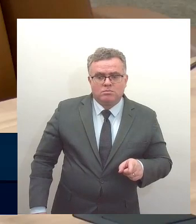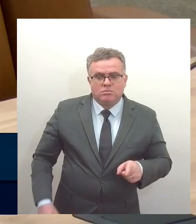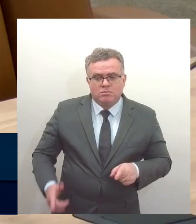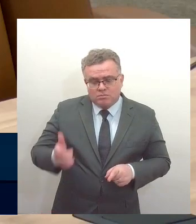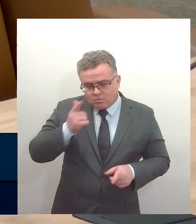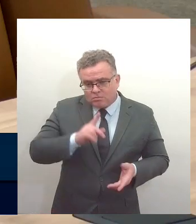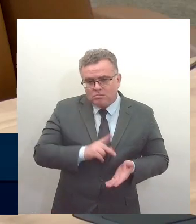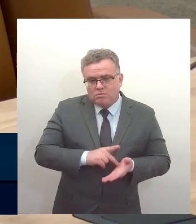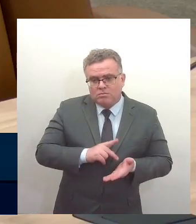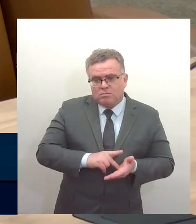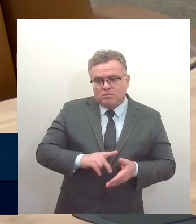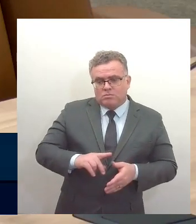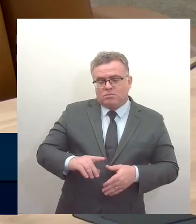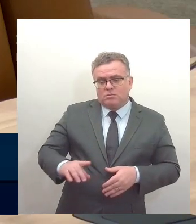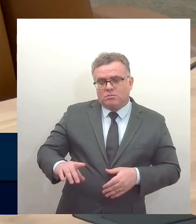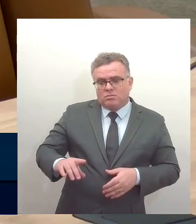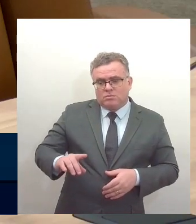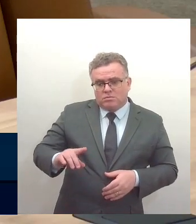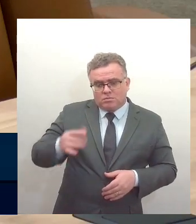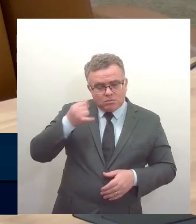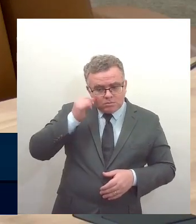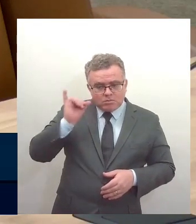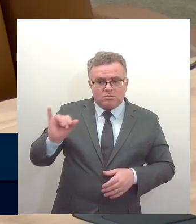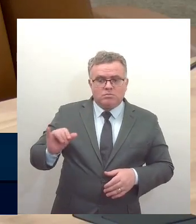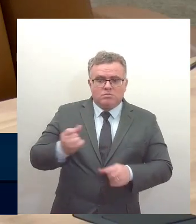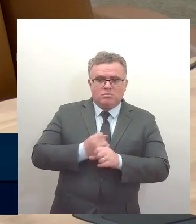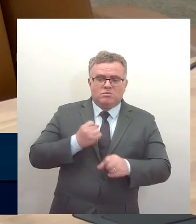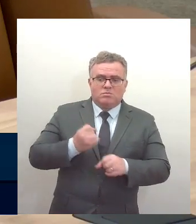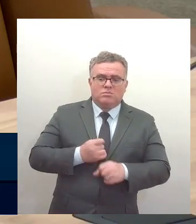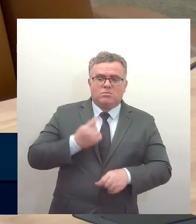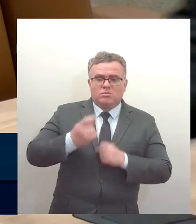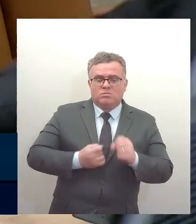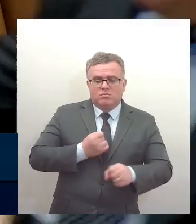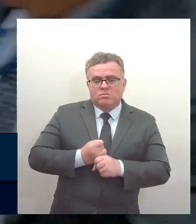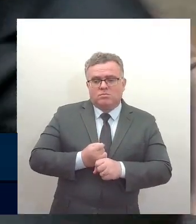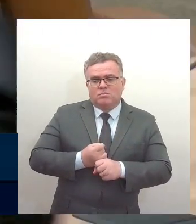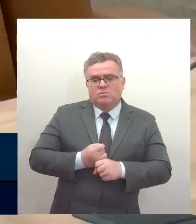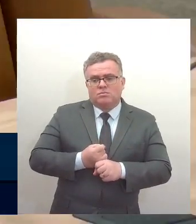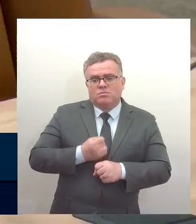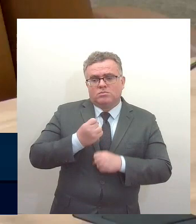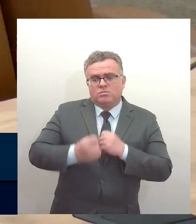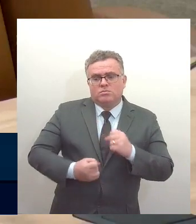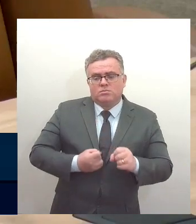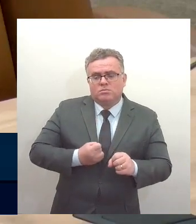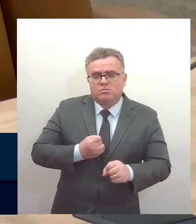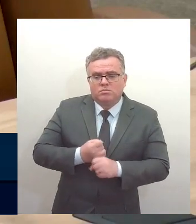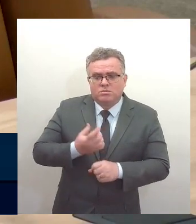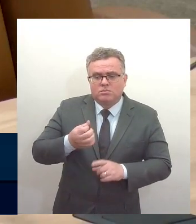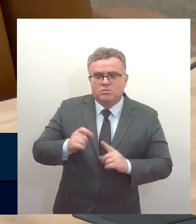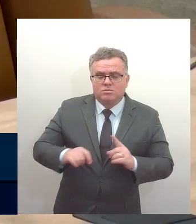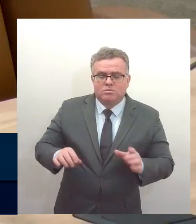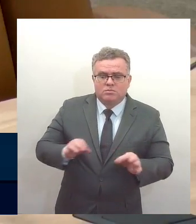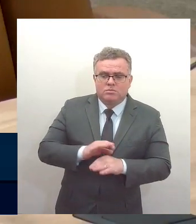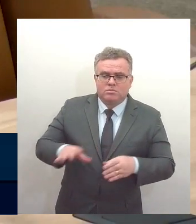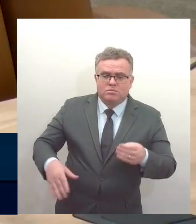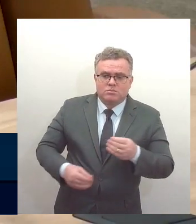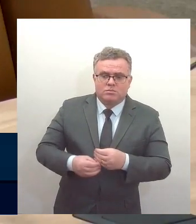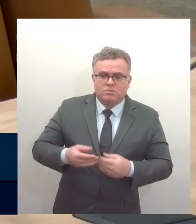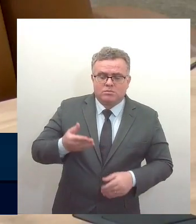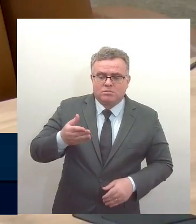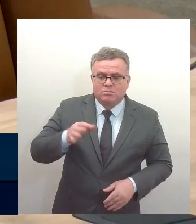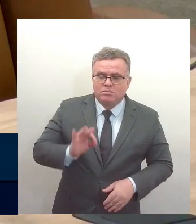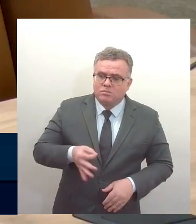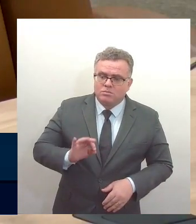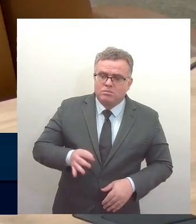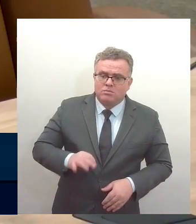demandaria um ano e meio. Né? Então fica aqui também essa sugestão para somar no teu discurso. Com relação à audiência da síndrome